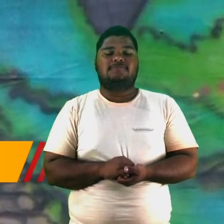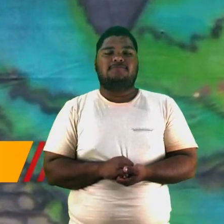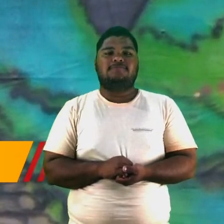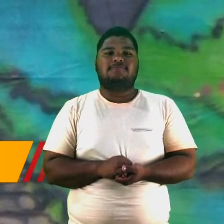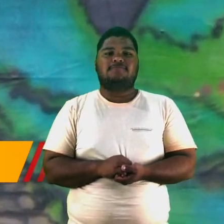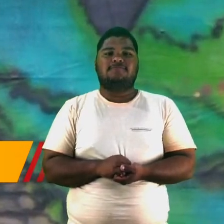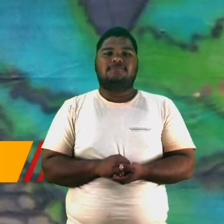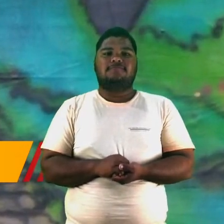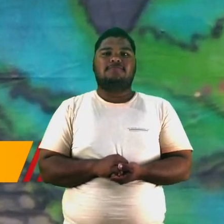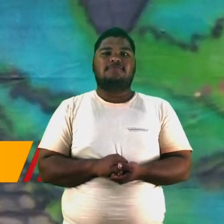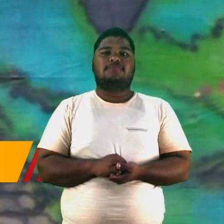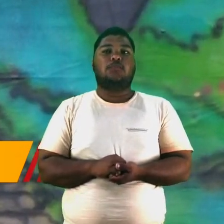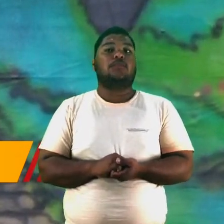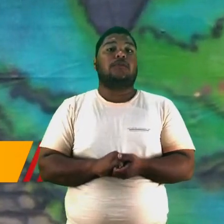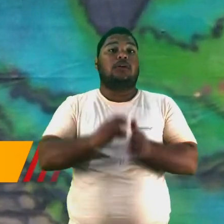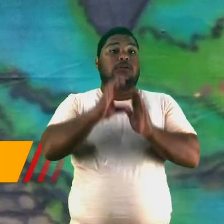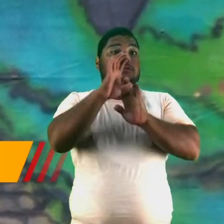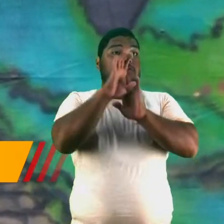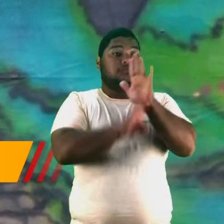Aqui no verso 16,